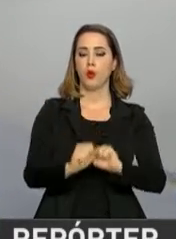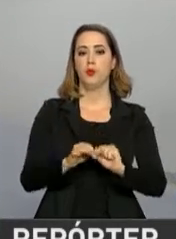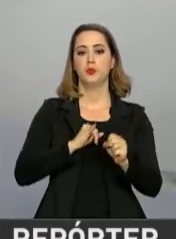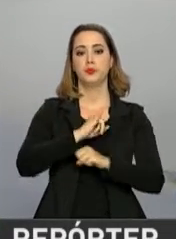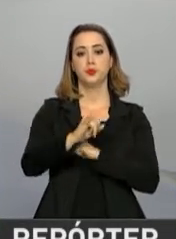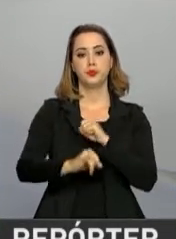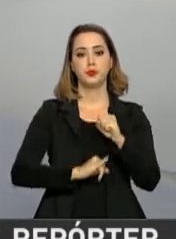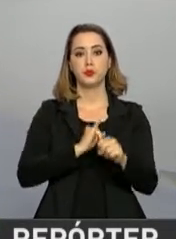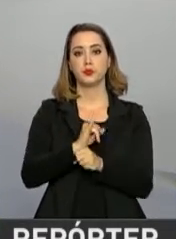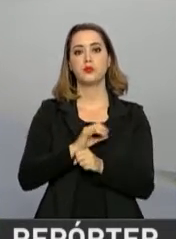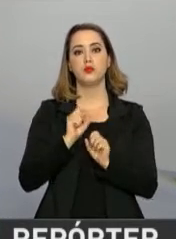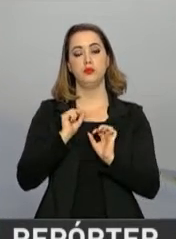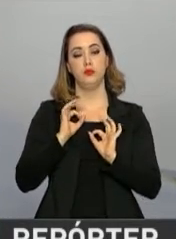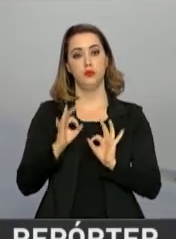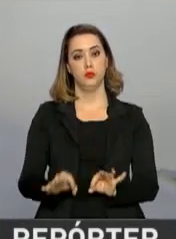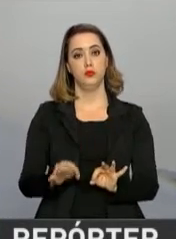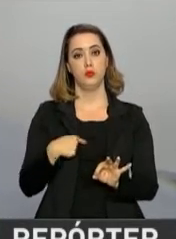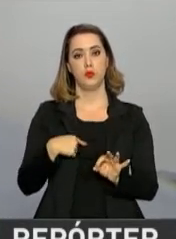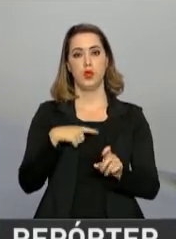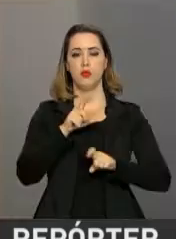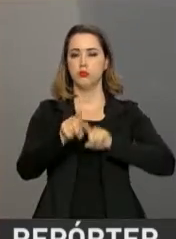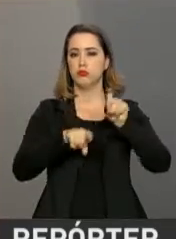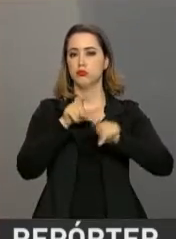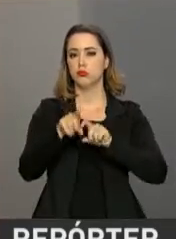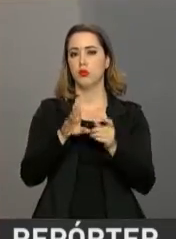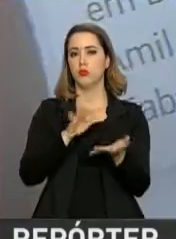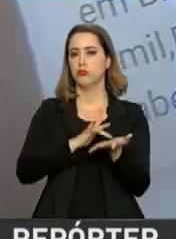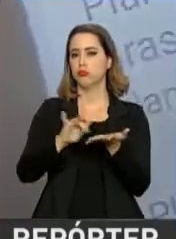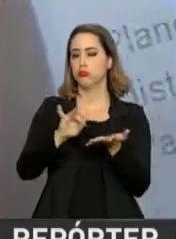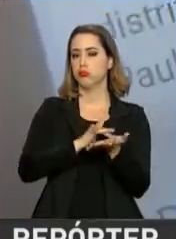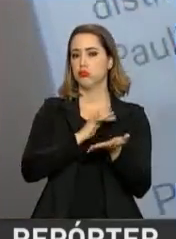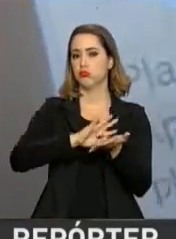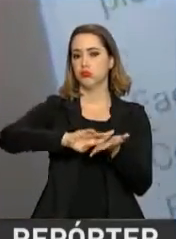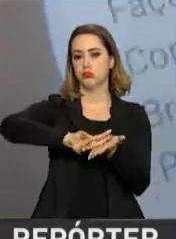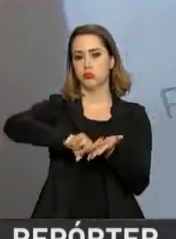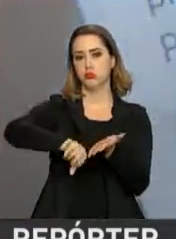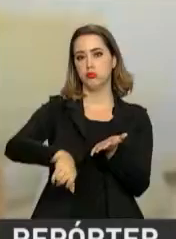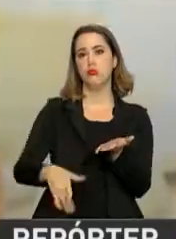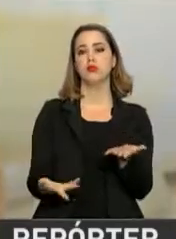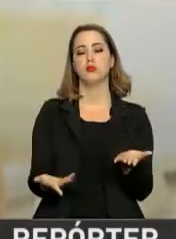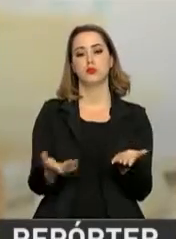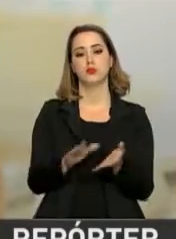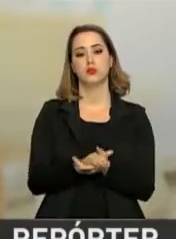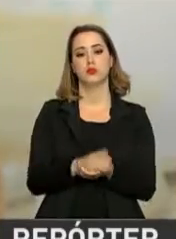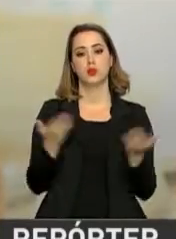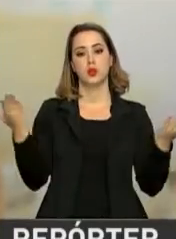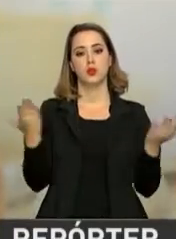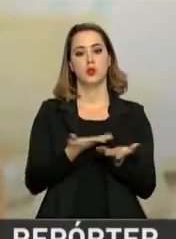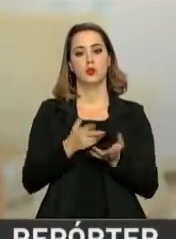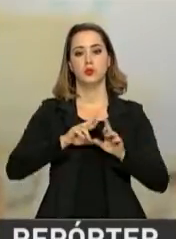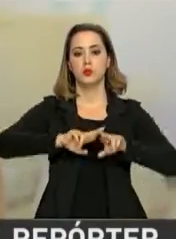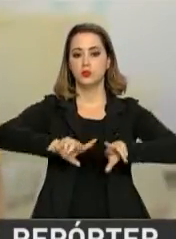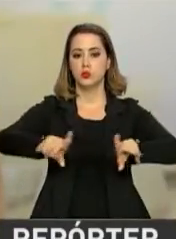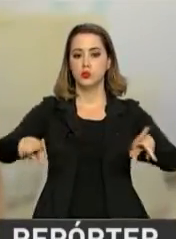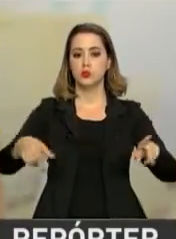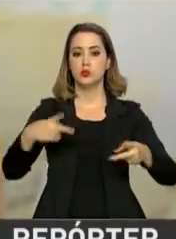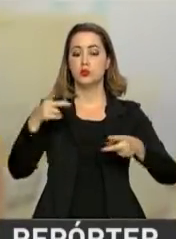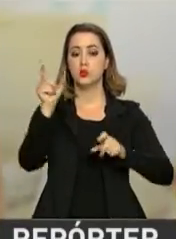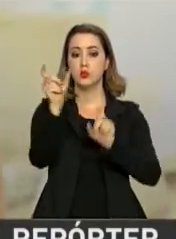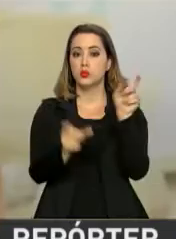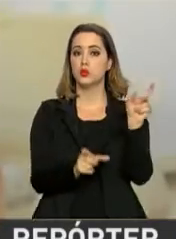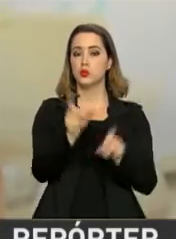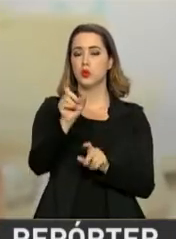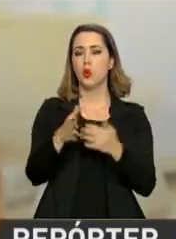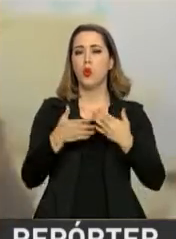plataformas digitais como computadores tablets e smartphones hoje a maior parte dos produtos qualquer